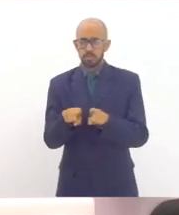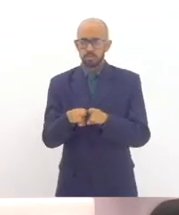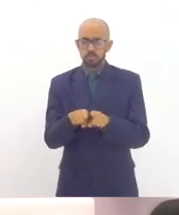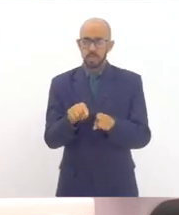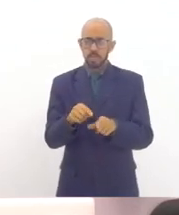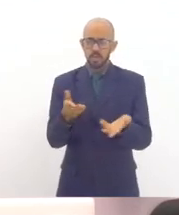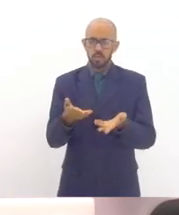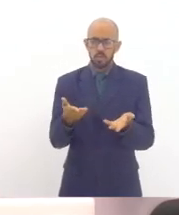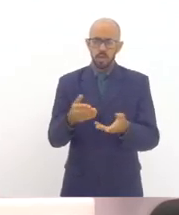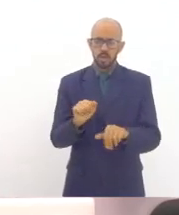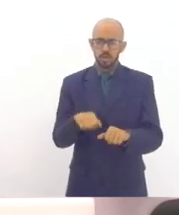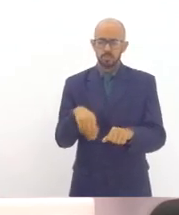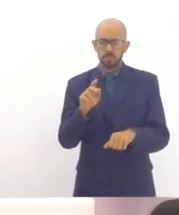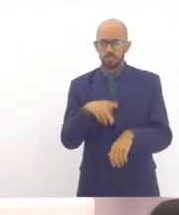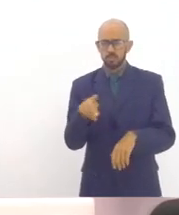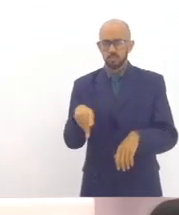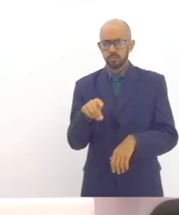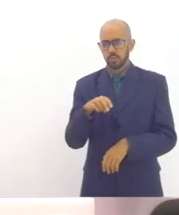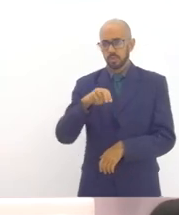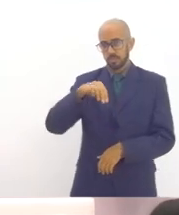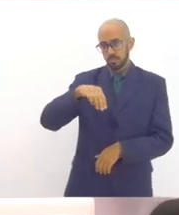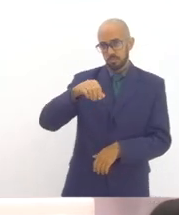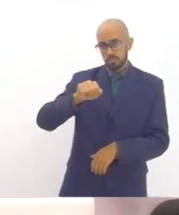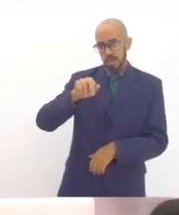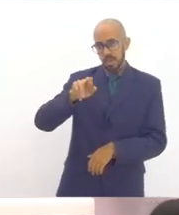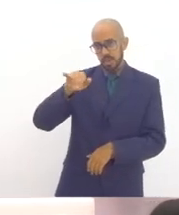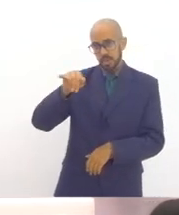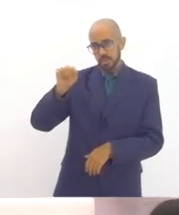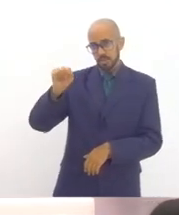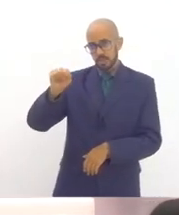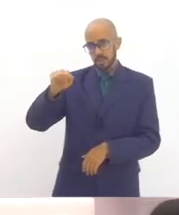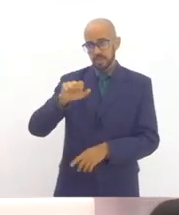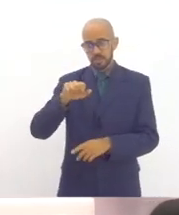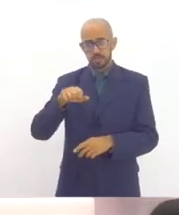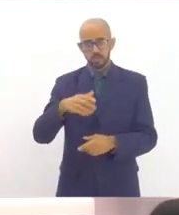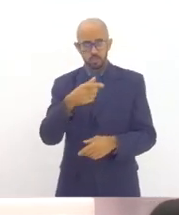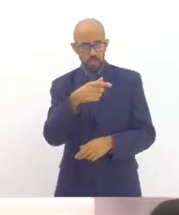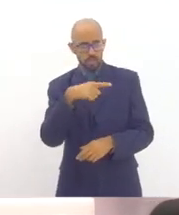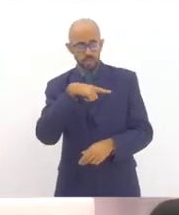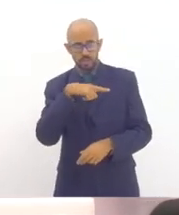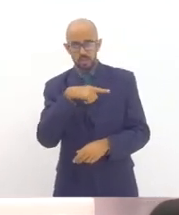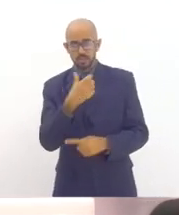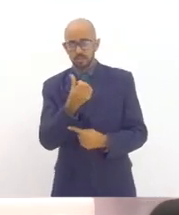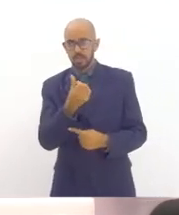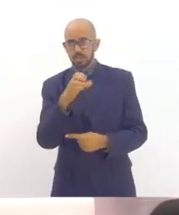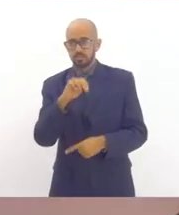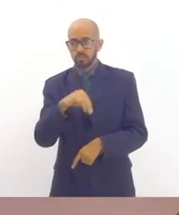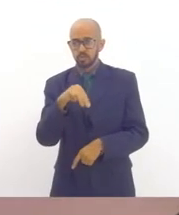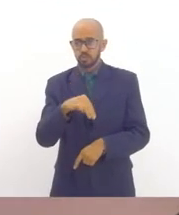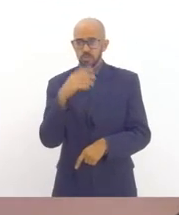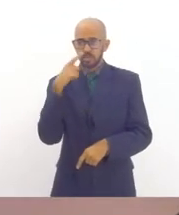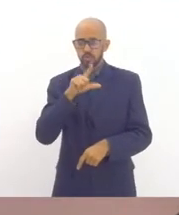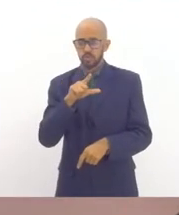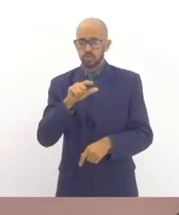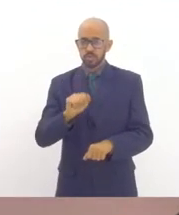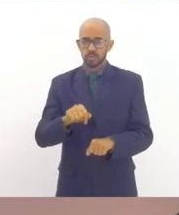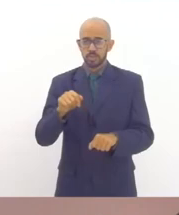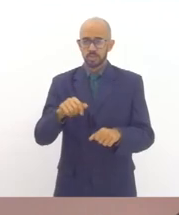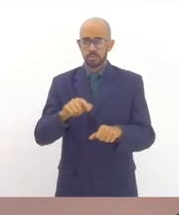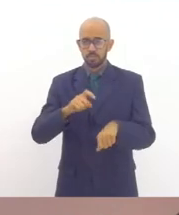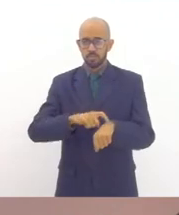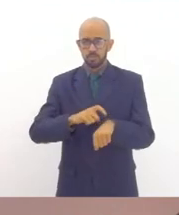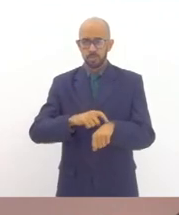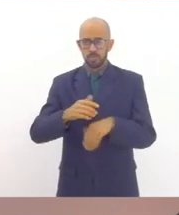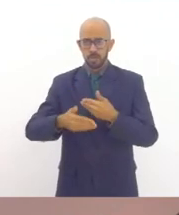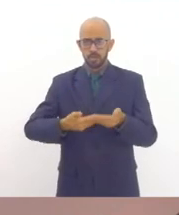a palavra para a professora Maria Emerentina. A senhora dispõe de 6 minutos para a gente poder ter um momento aí de troca. Tá